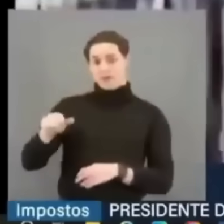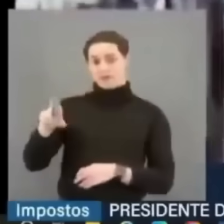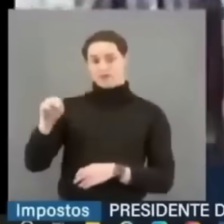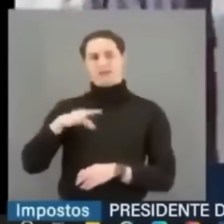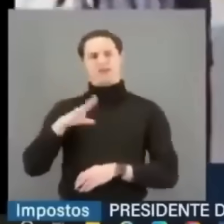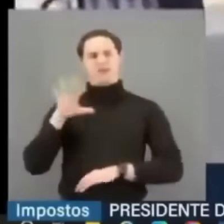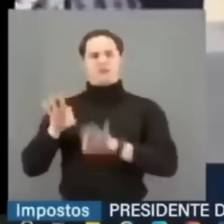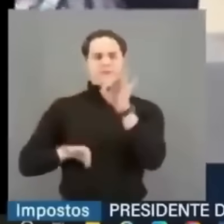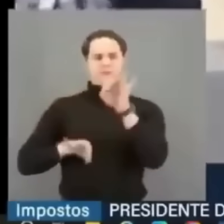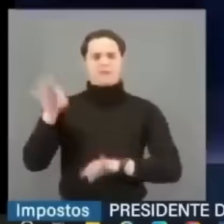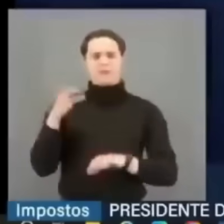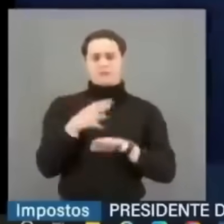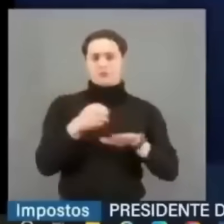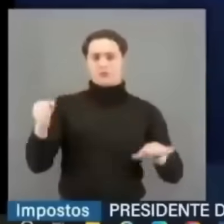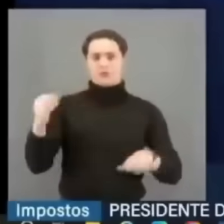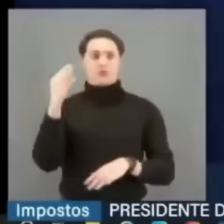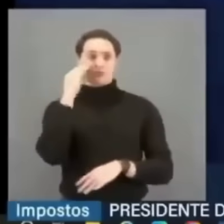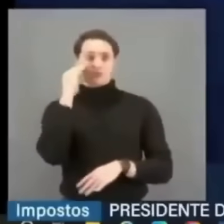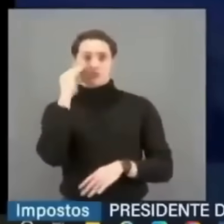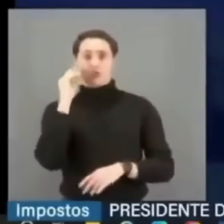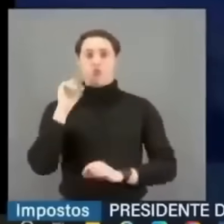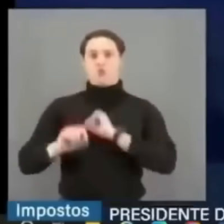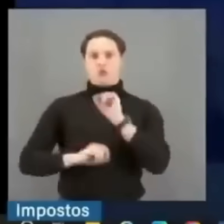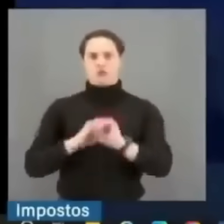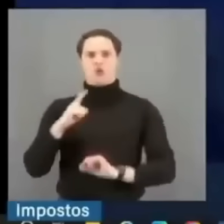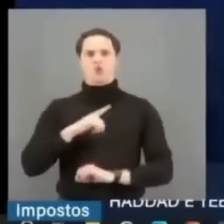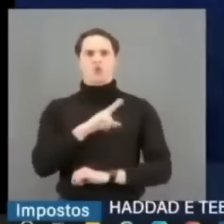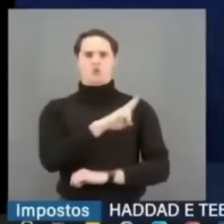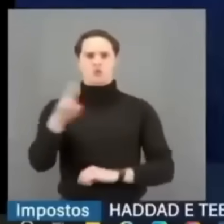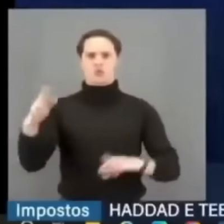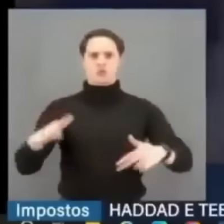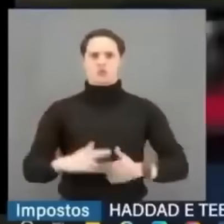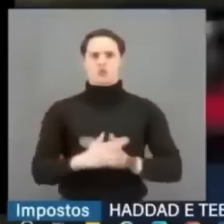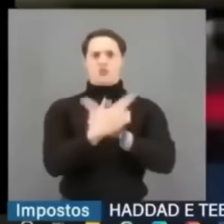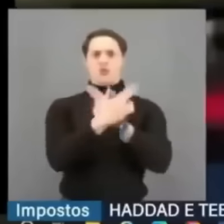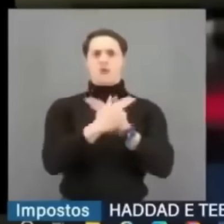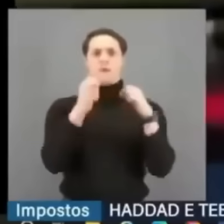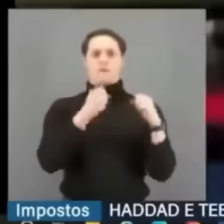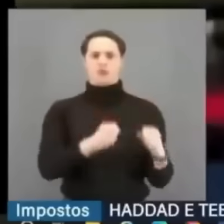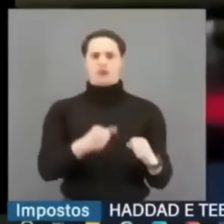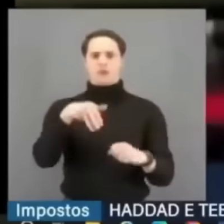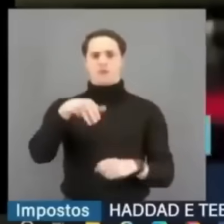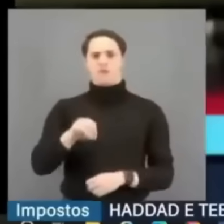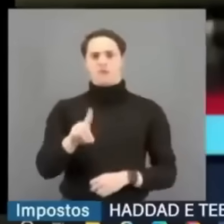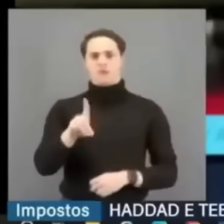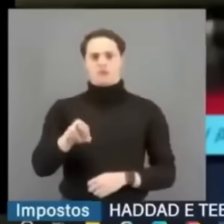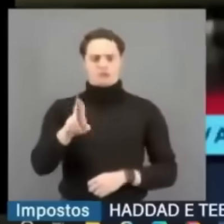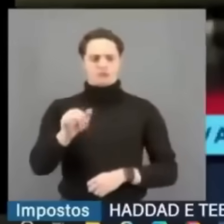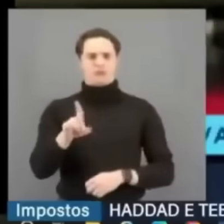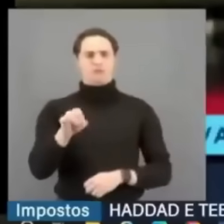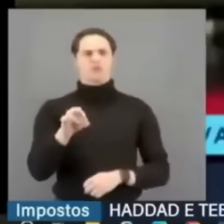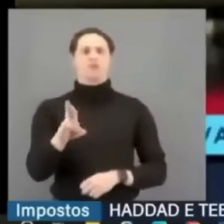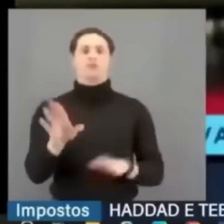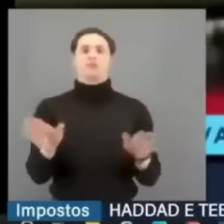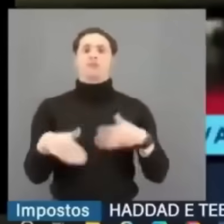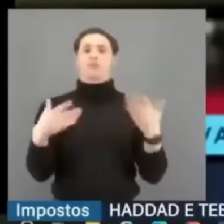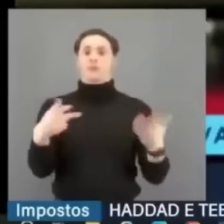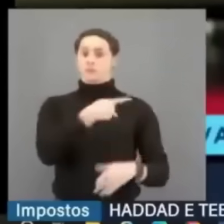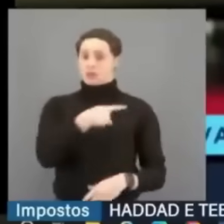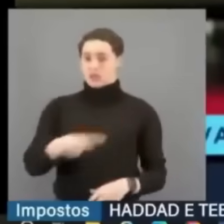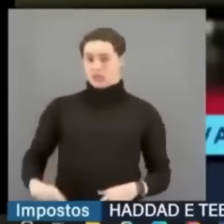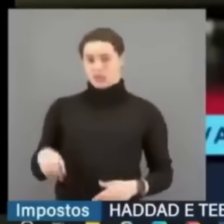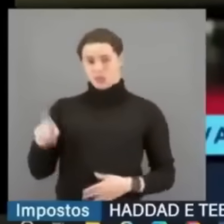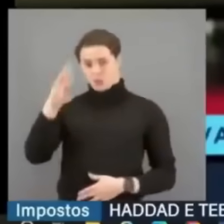de golpe no celular. Com o nome de Forças Armadas como poder moderador, o documento sugeria que o então presidente da República,